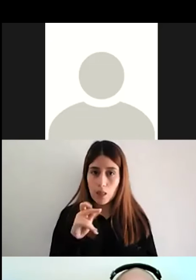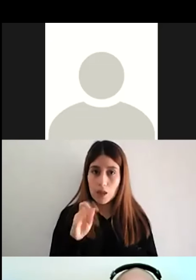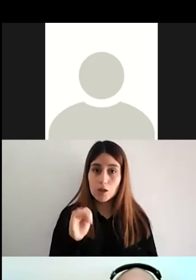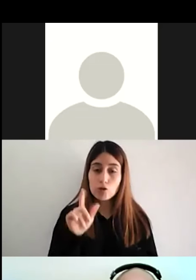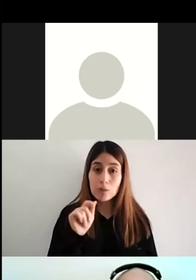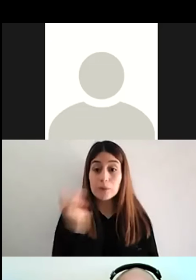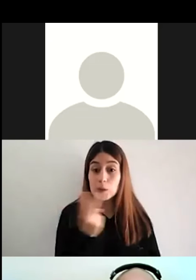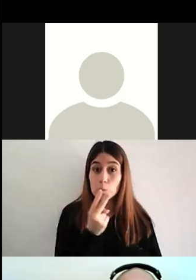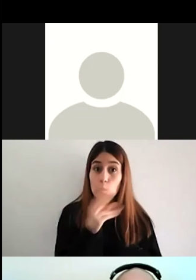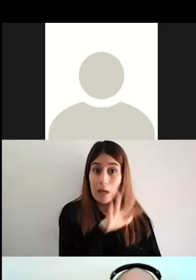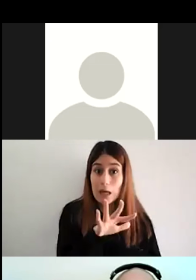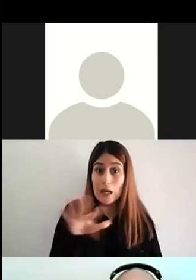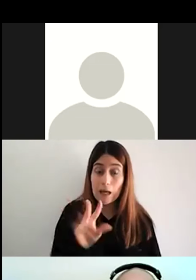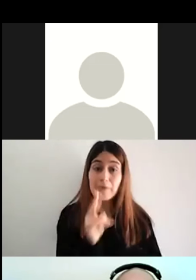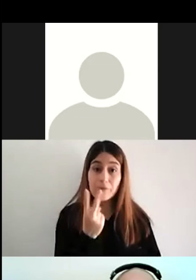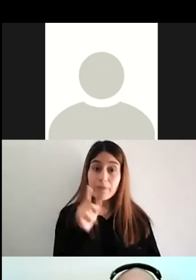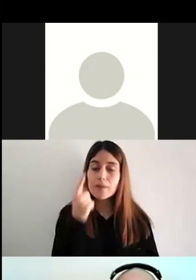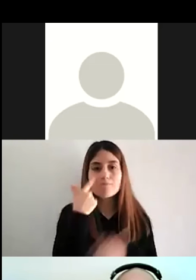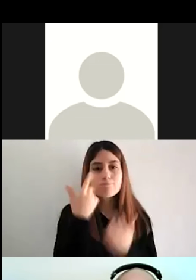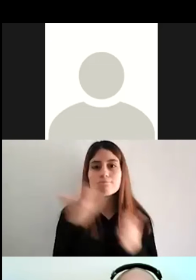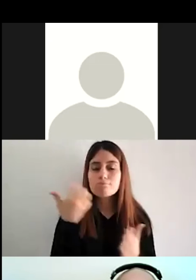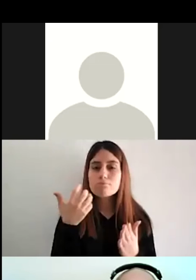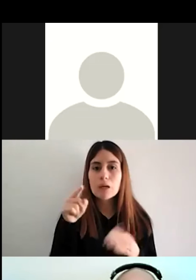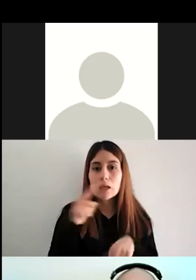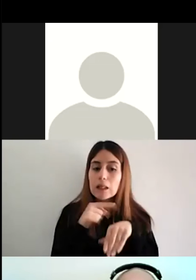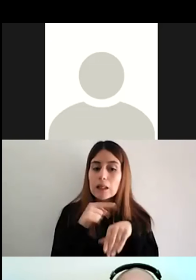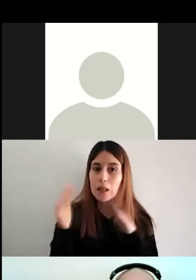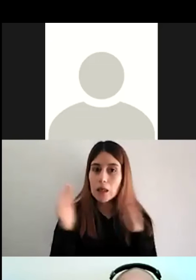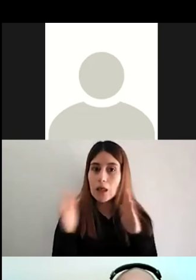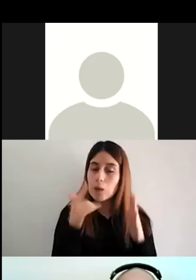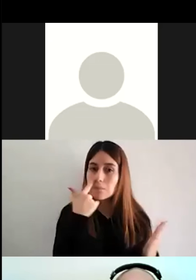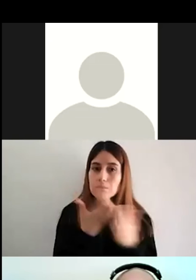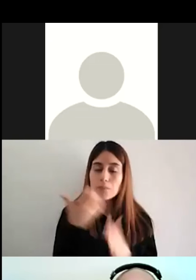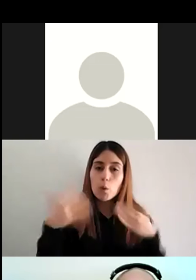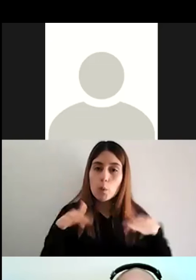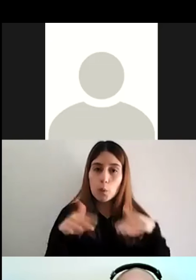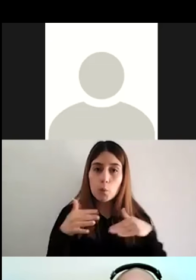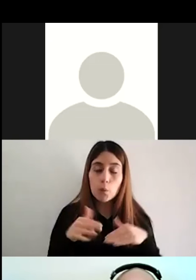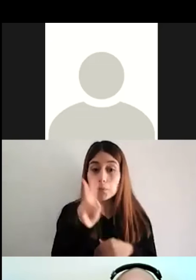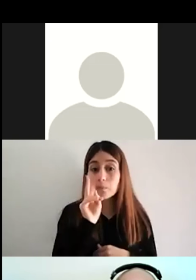estas duas áreas que se destacaram ao longo deste tempo e têm-se estancado,